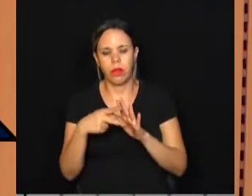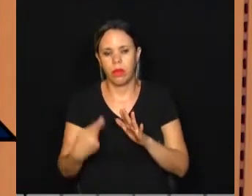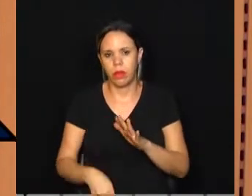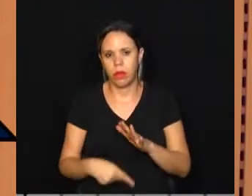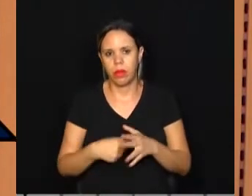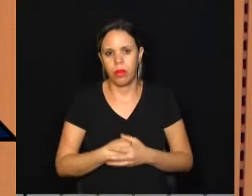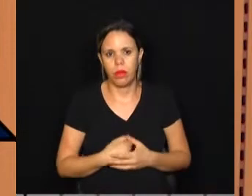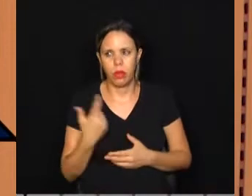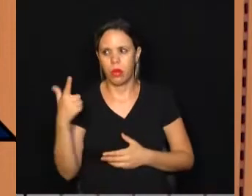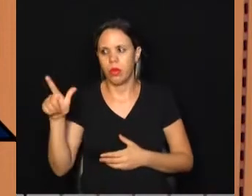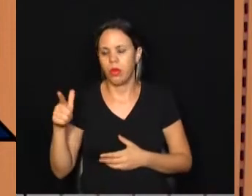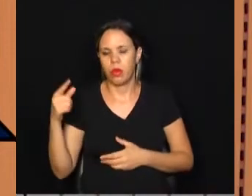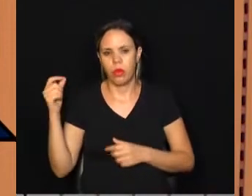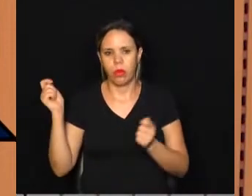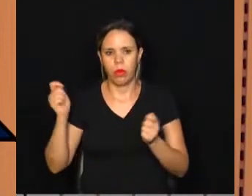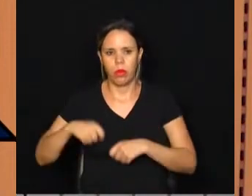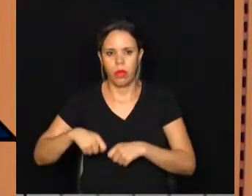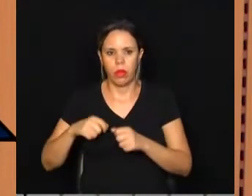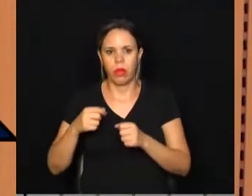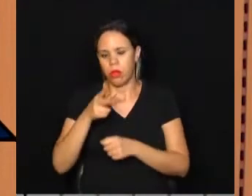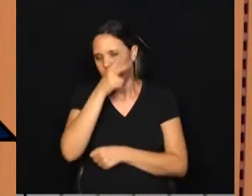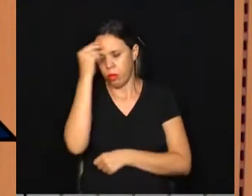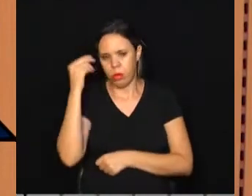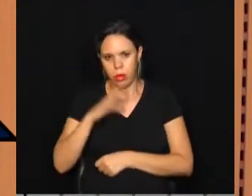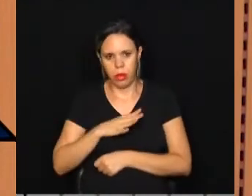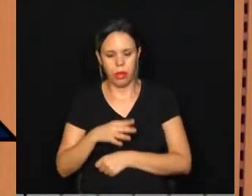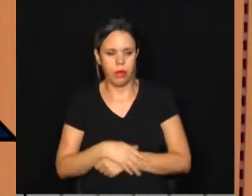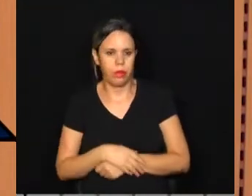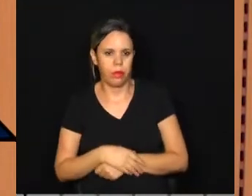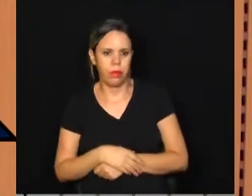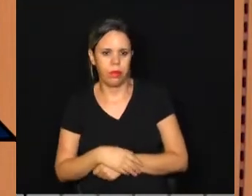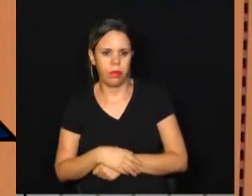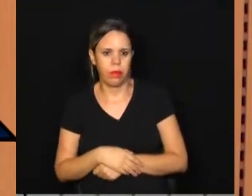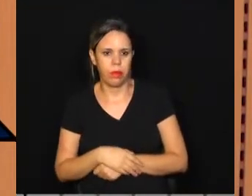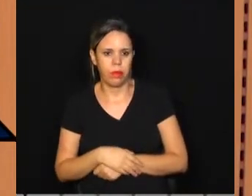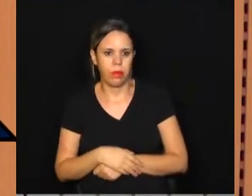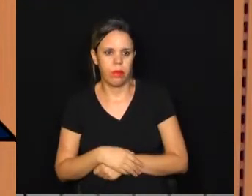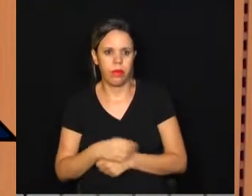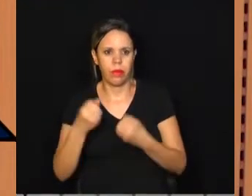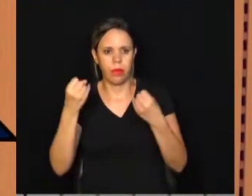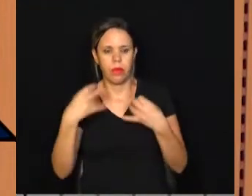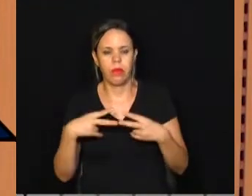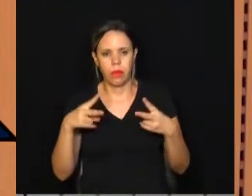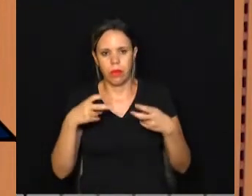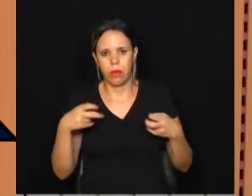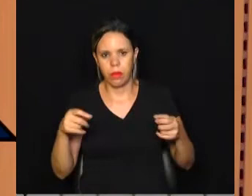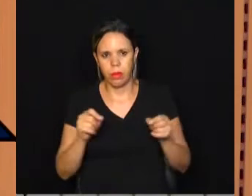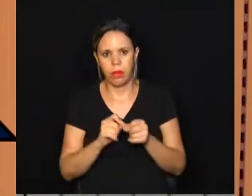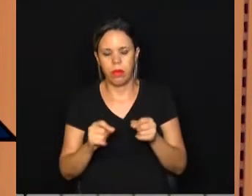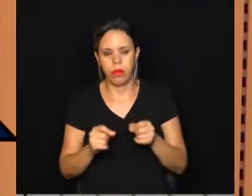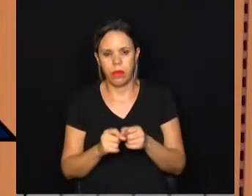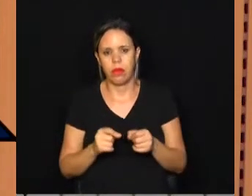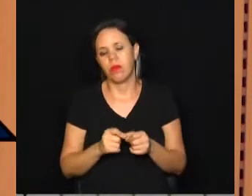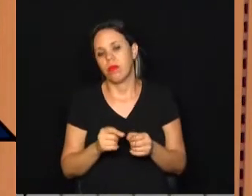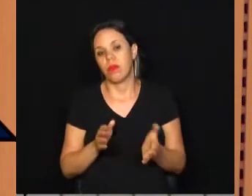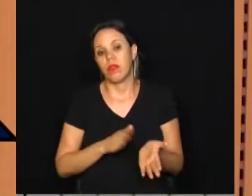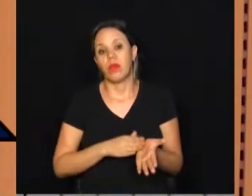de outros poderes públicos aqui da cidade. Ela relata uma situação em que foi